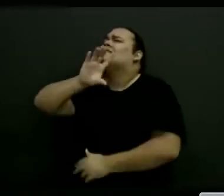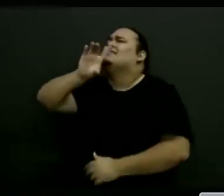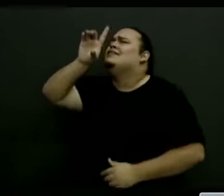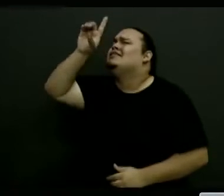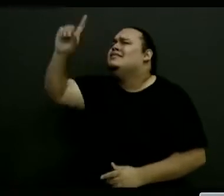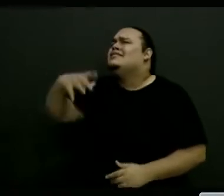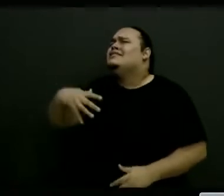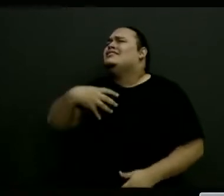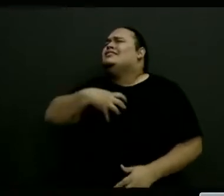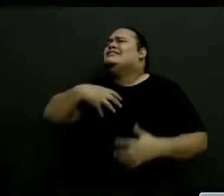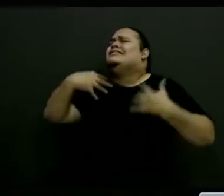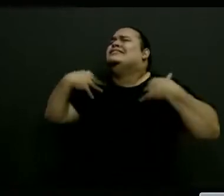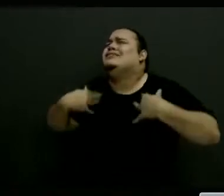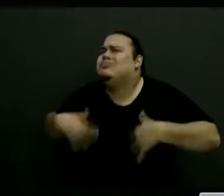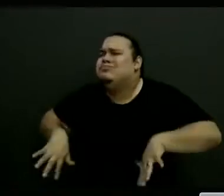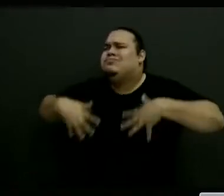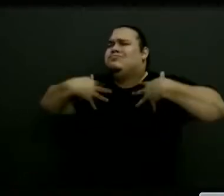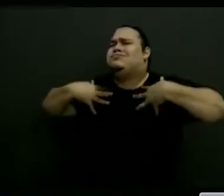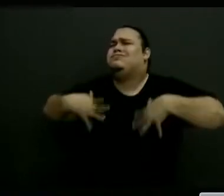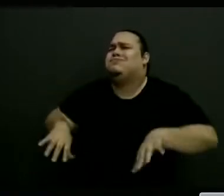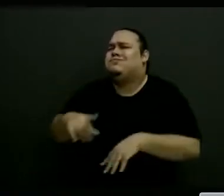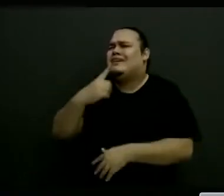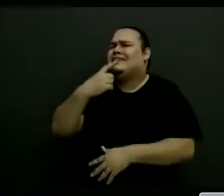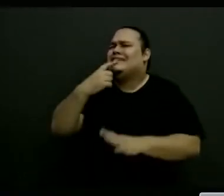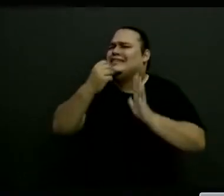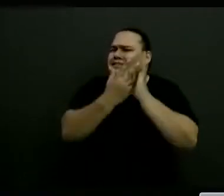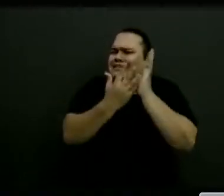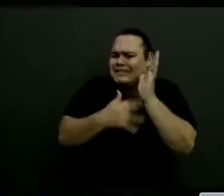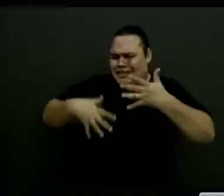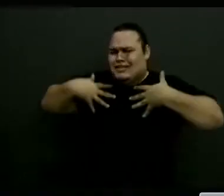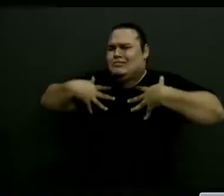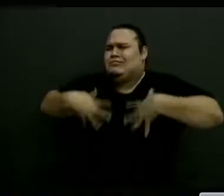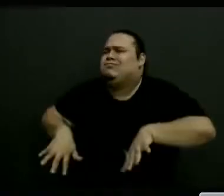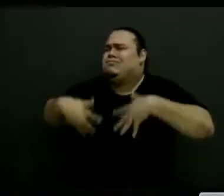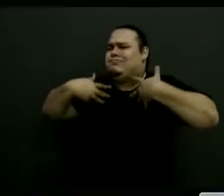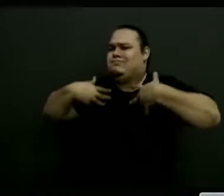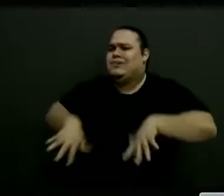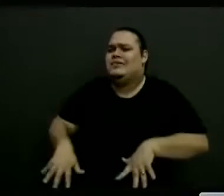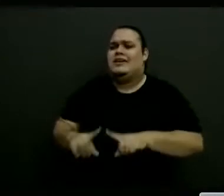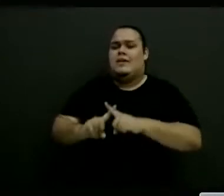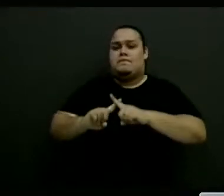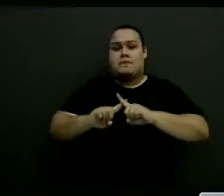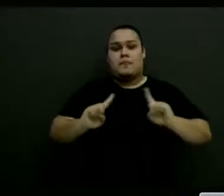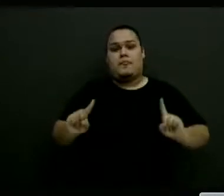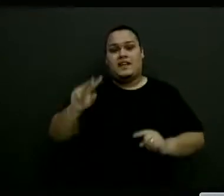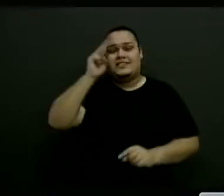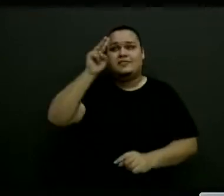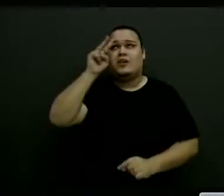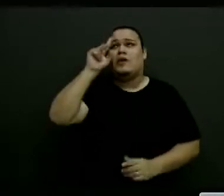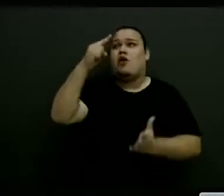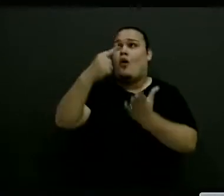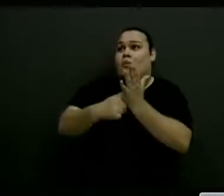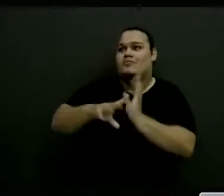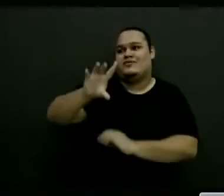suando gotas de sangue que caíam na terra, porque a sangue e o suor se combinaram